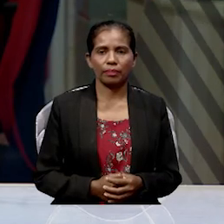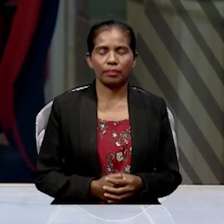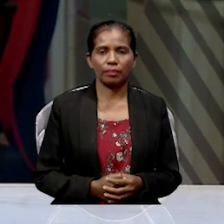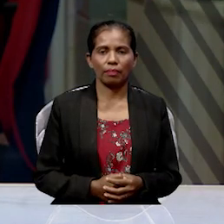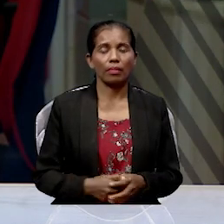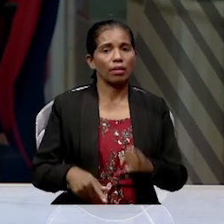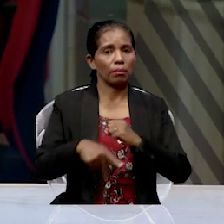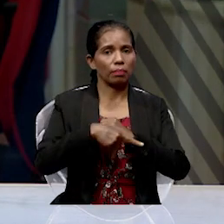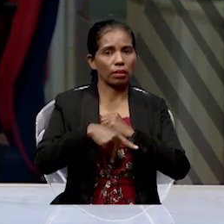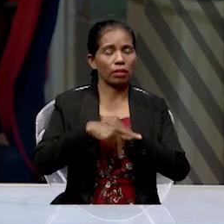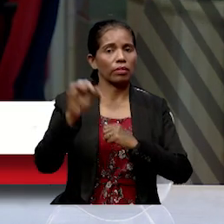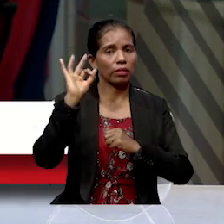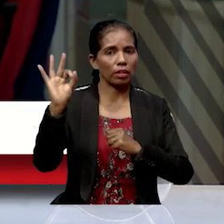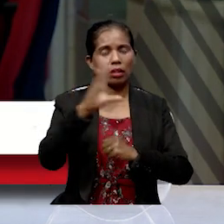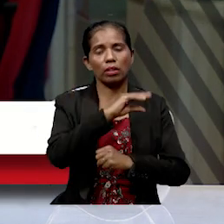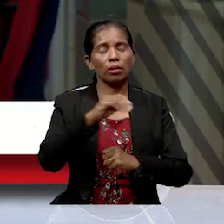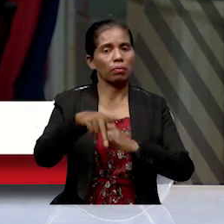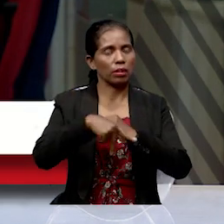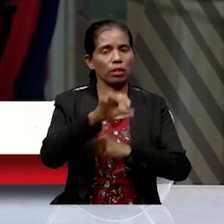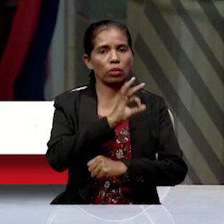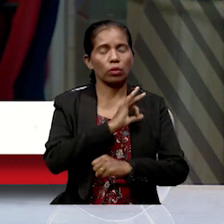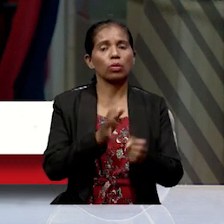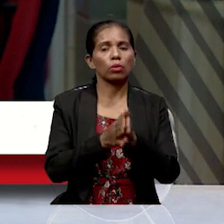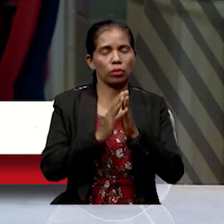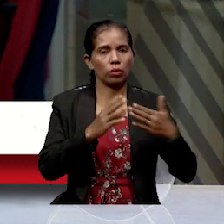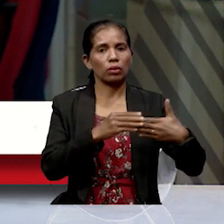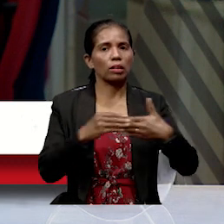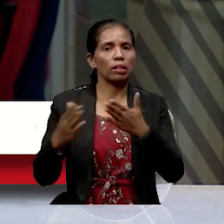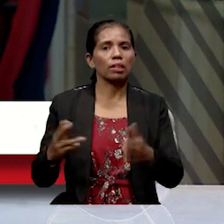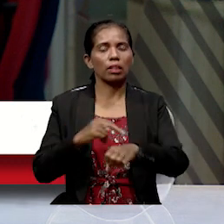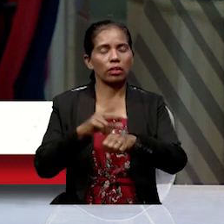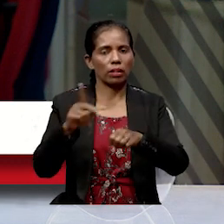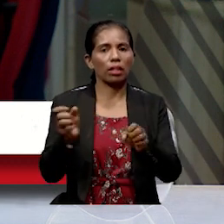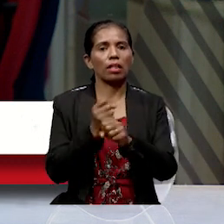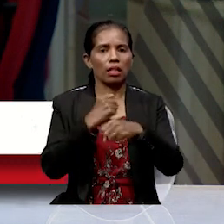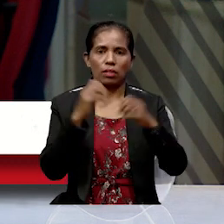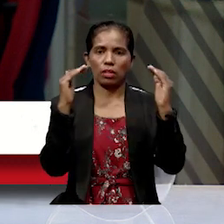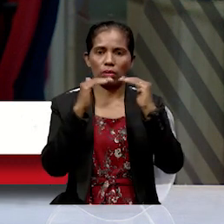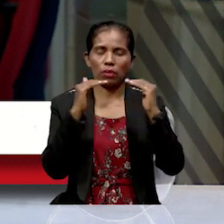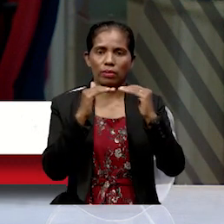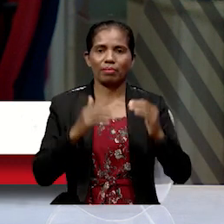Bancada Fretilin no Kuntu exige líder nacional halo diálogo.